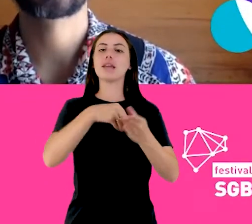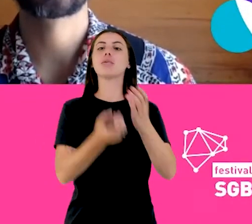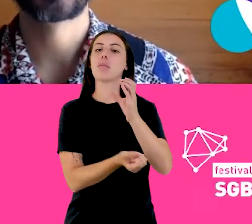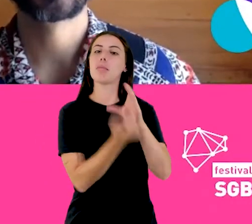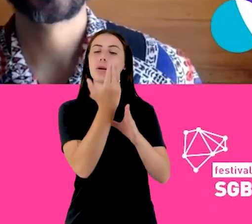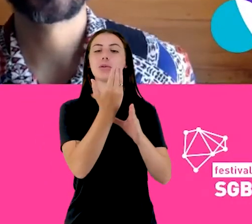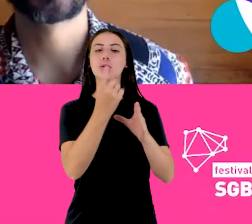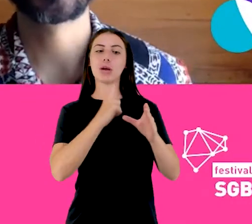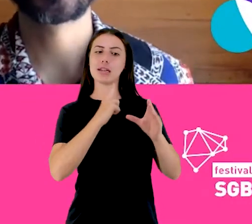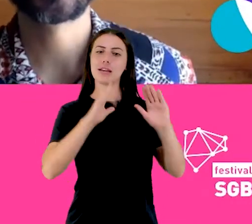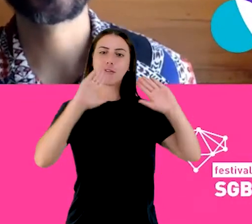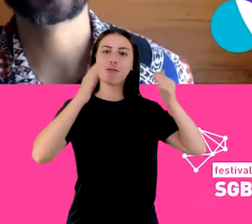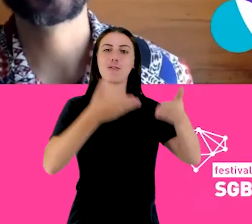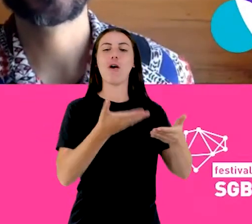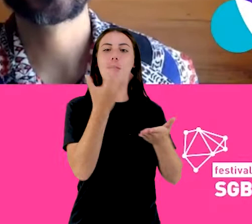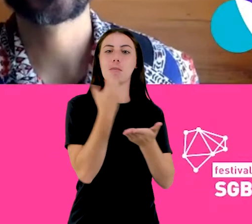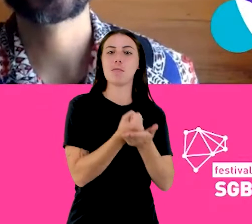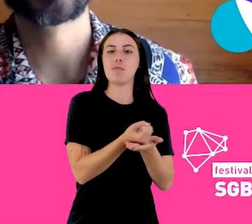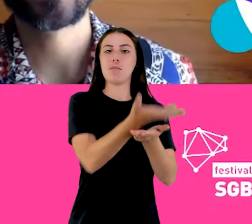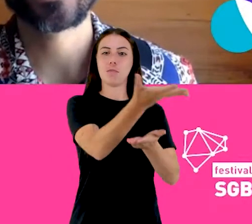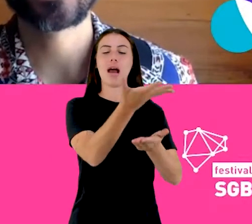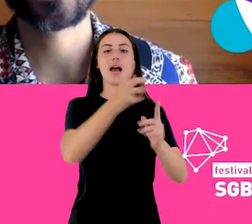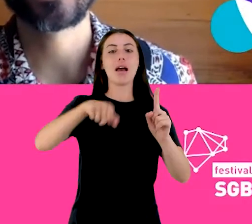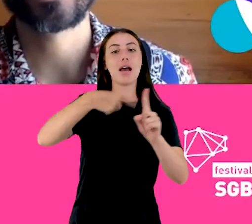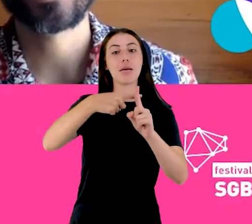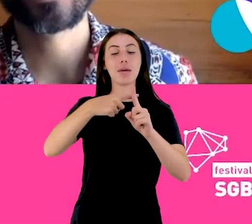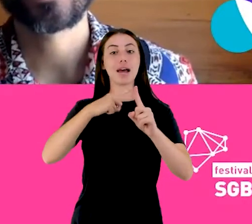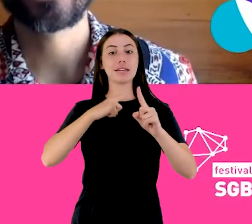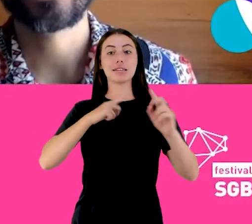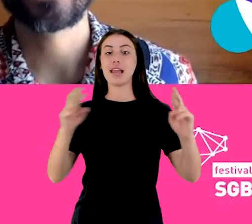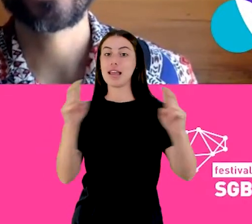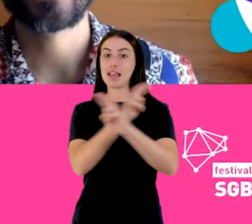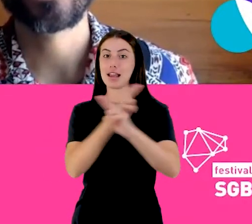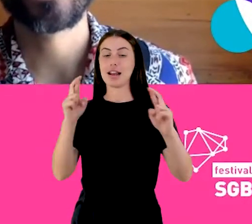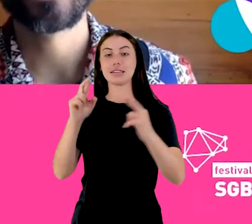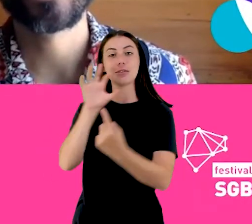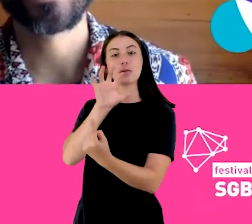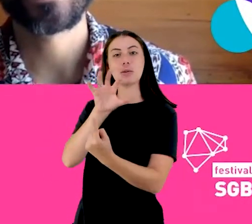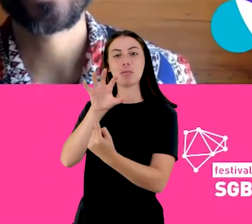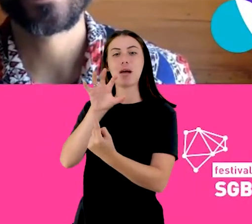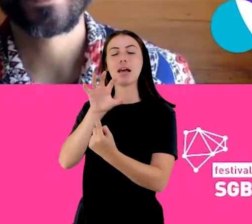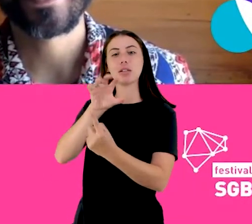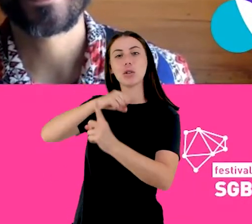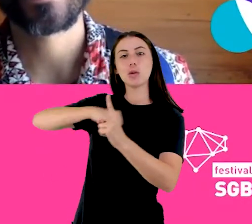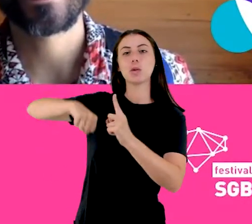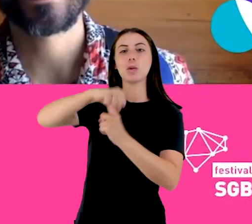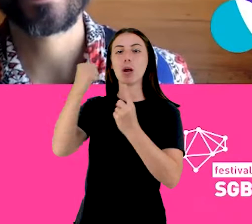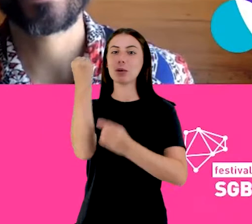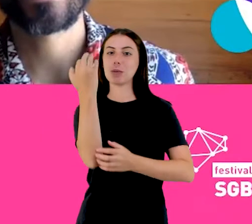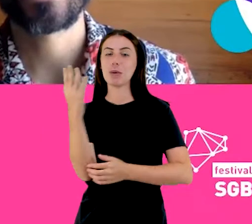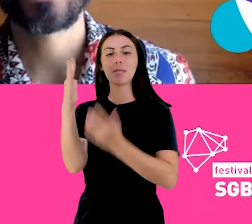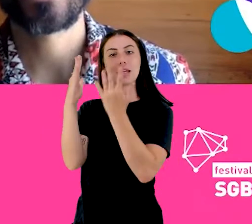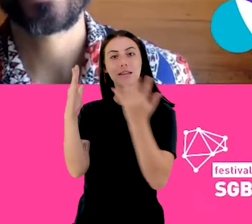especializada em documentários, webséries e podcasts com impacto socioambiental, e atua, né, na América Latina para canais de TV e